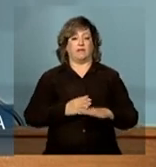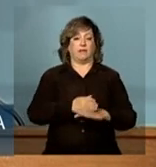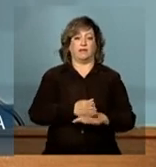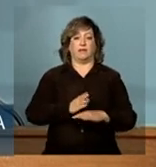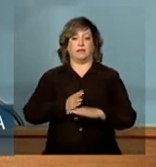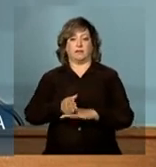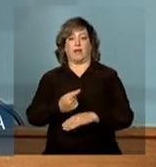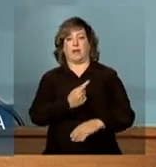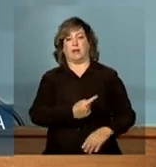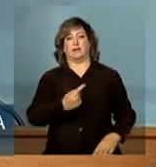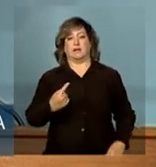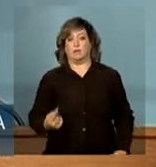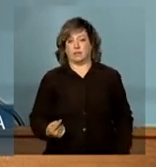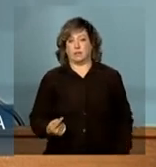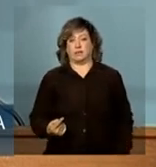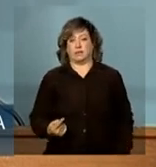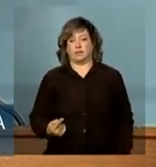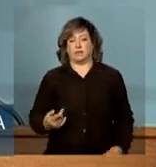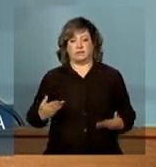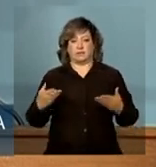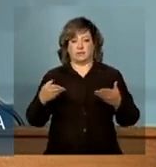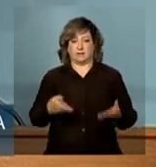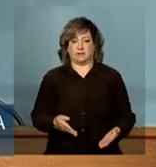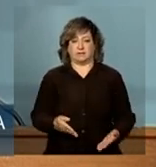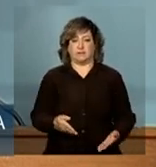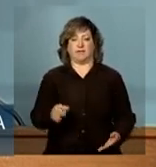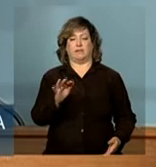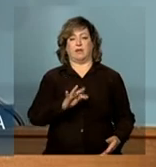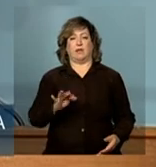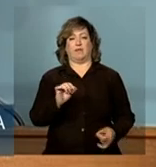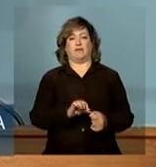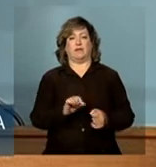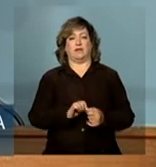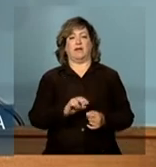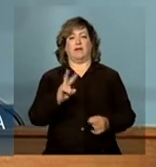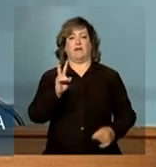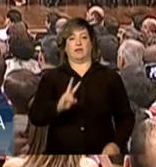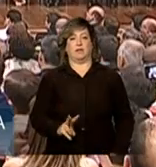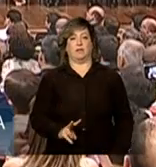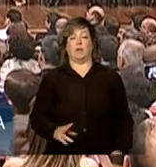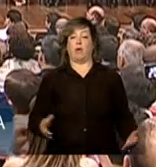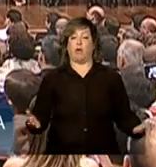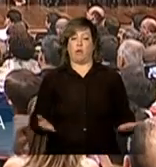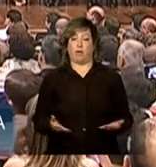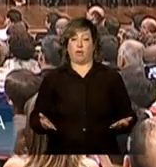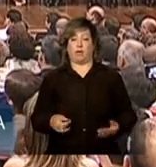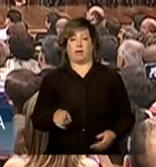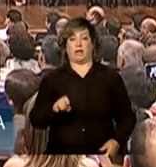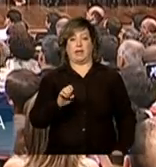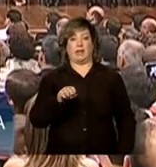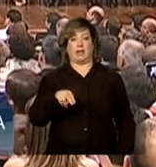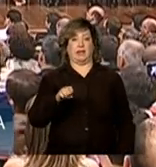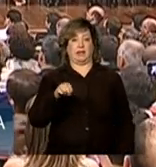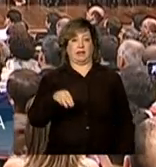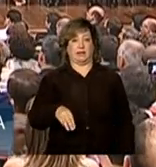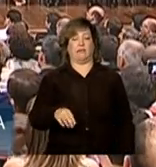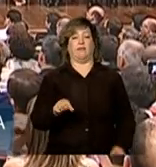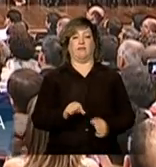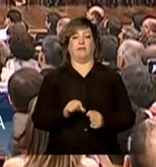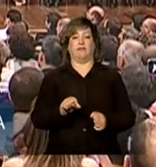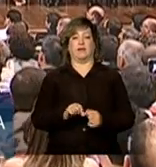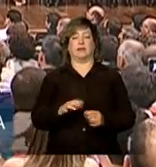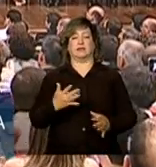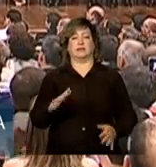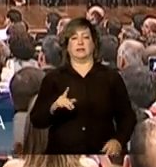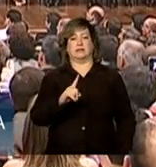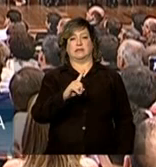fisicamente, em cada uma das faculdades, ir lá e prestar o vestibular. Hoje, por meio do Enem, você faz em torno de 100,